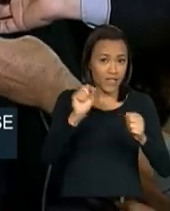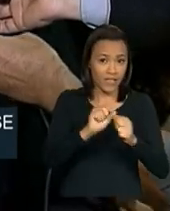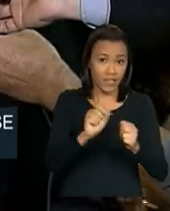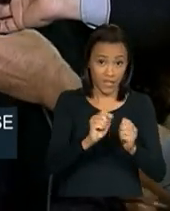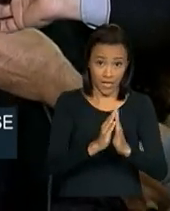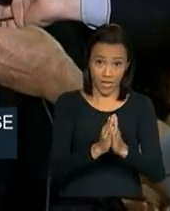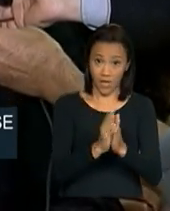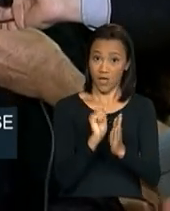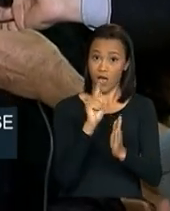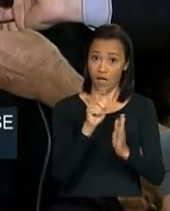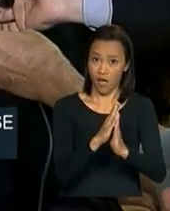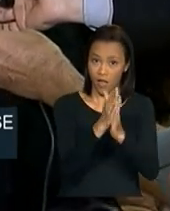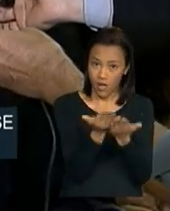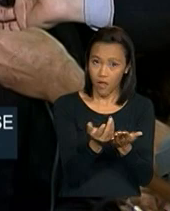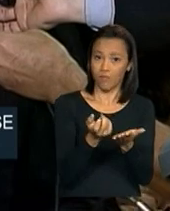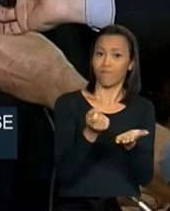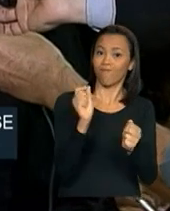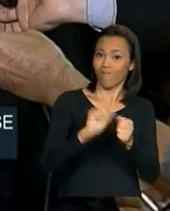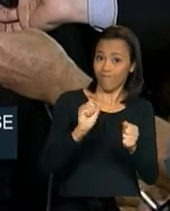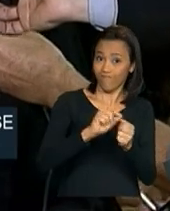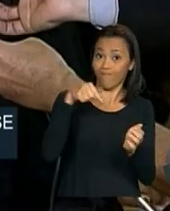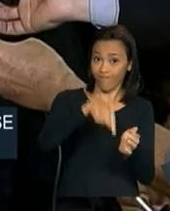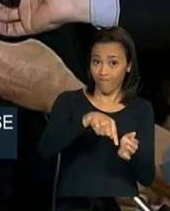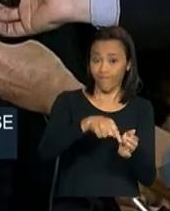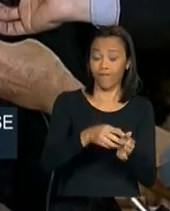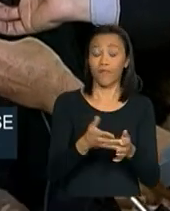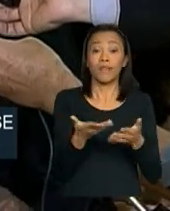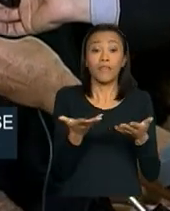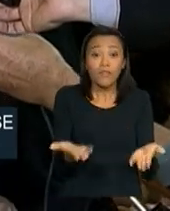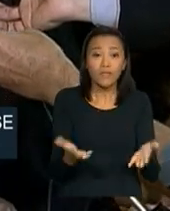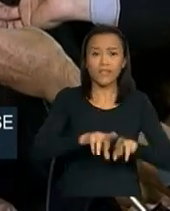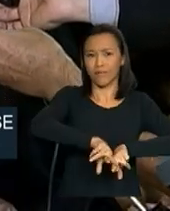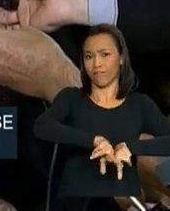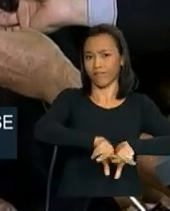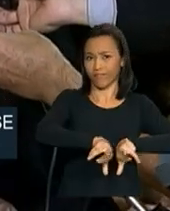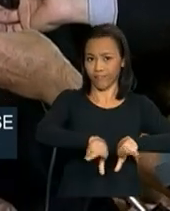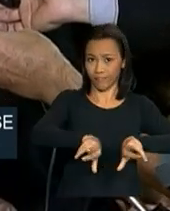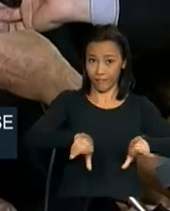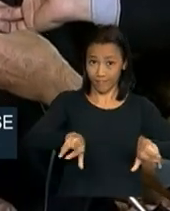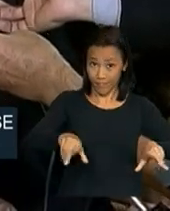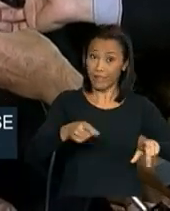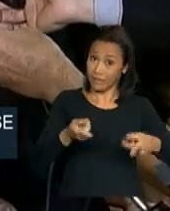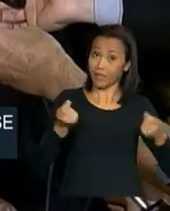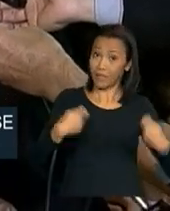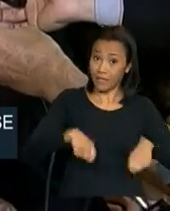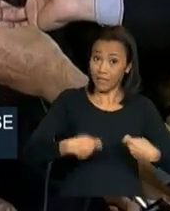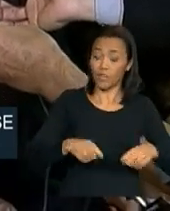trabalho. Enfim, tem que ser um órgão moderno,